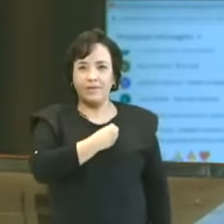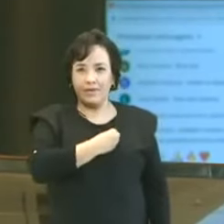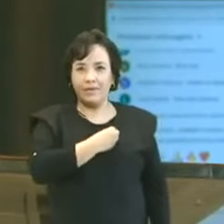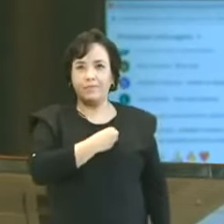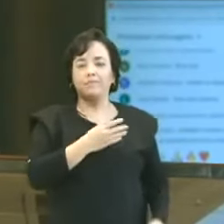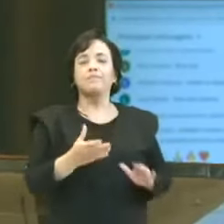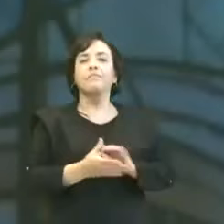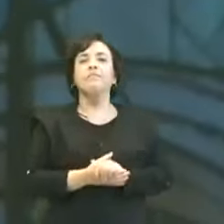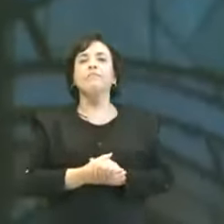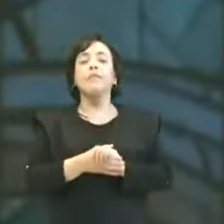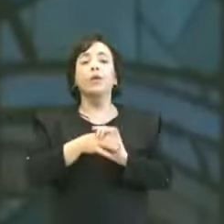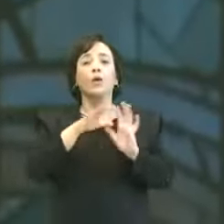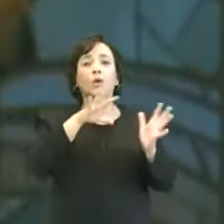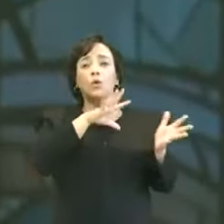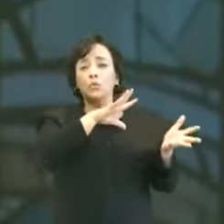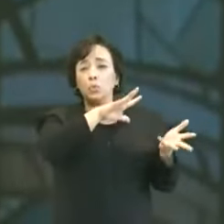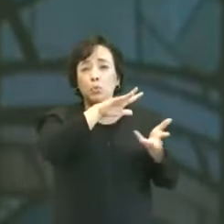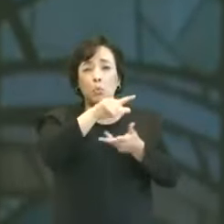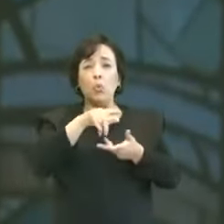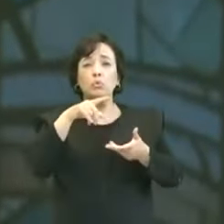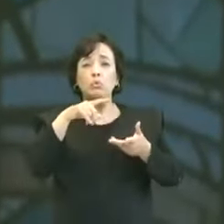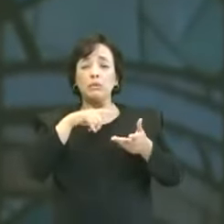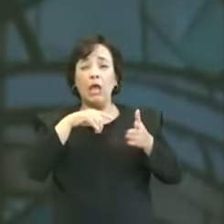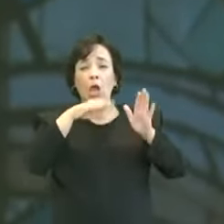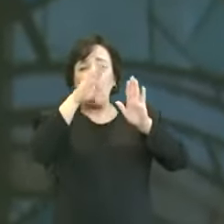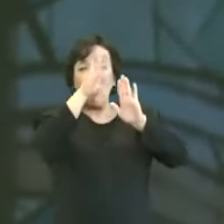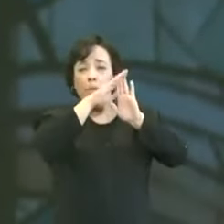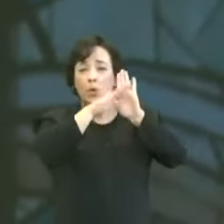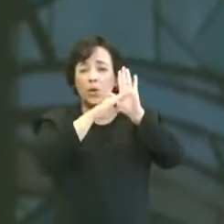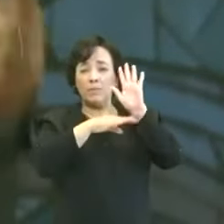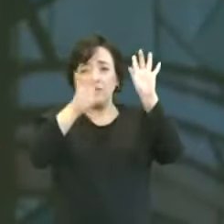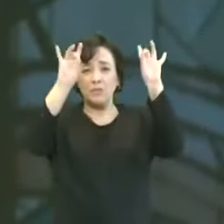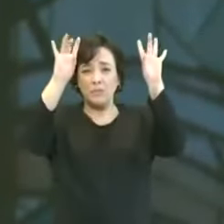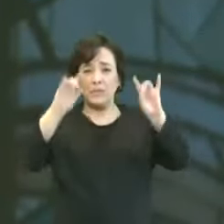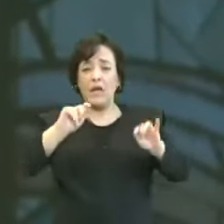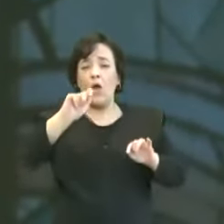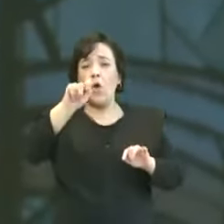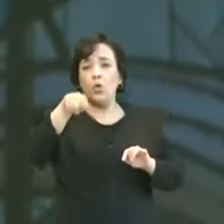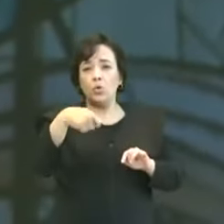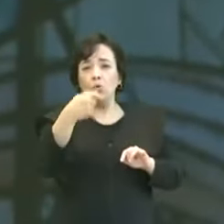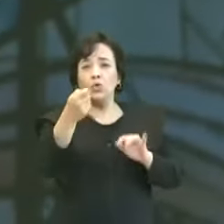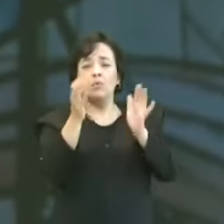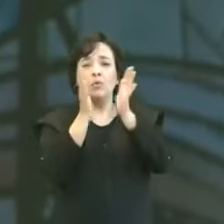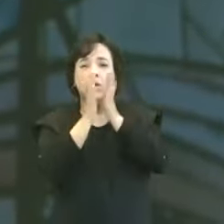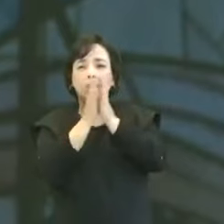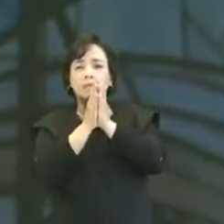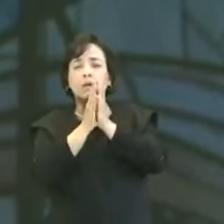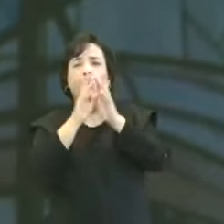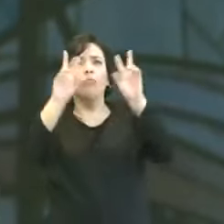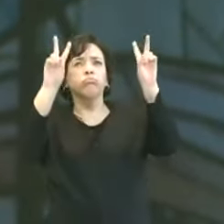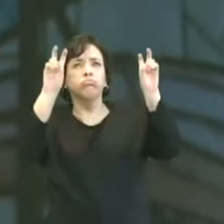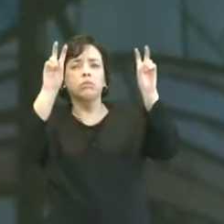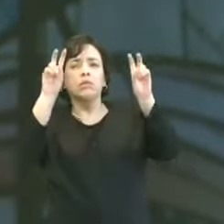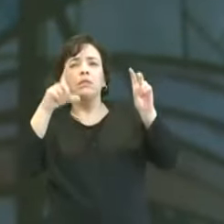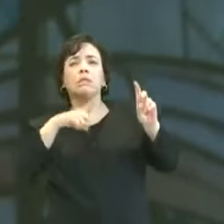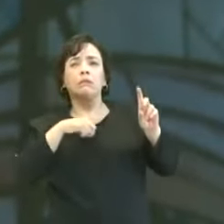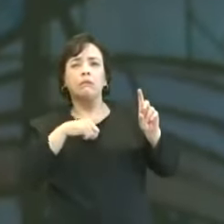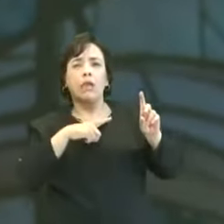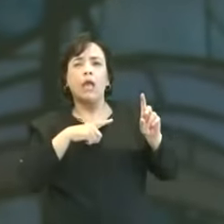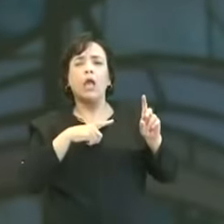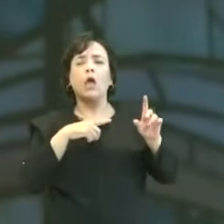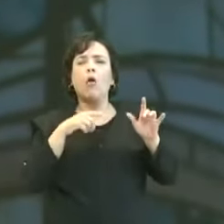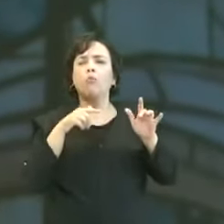um evento chamado One Thing, que quer dizer uma coisa. E eu lembro que eu conheci esse